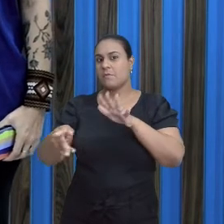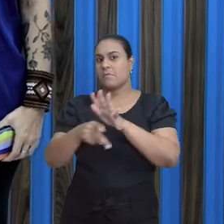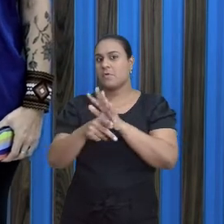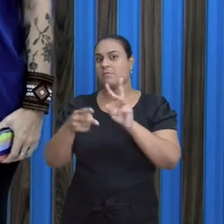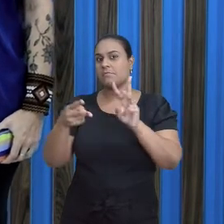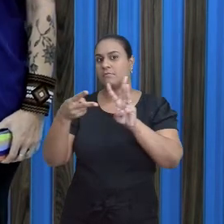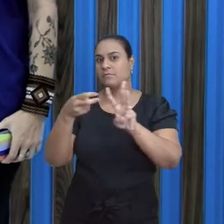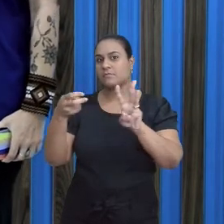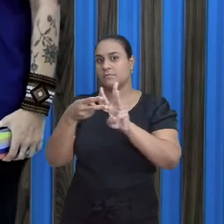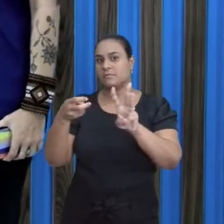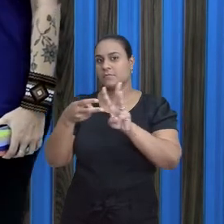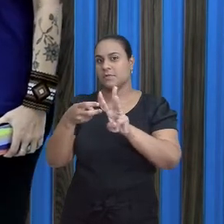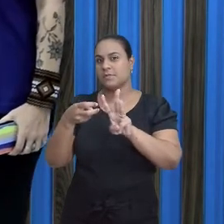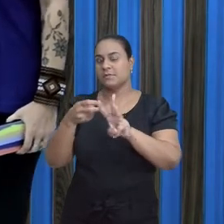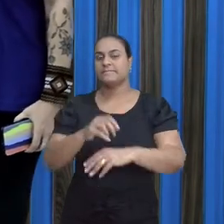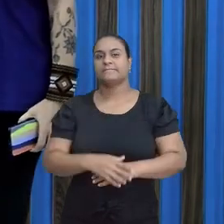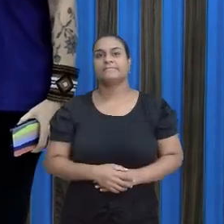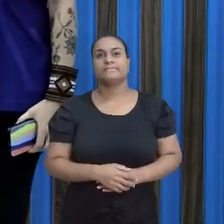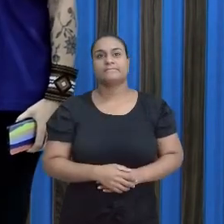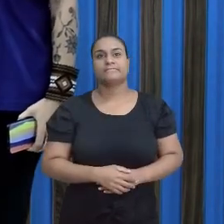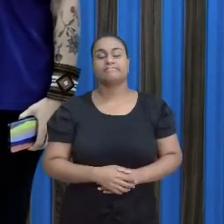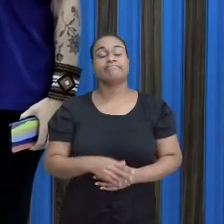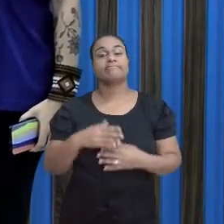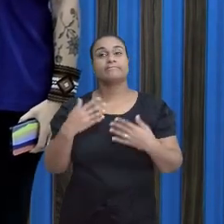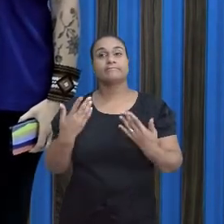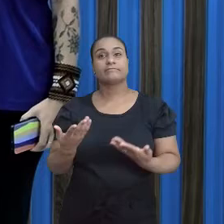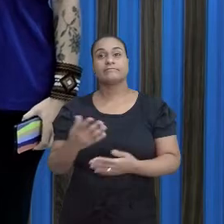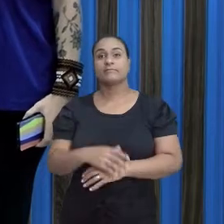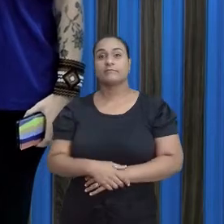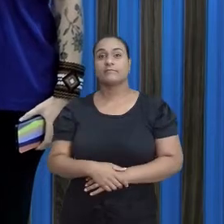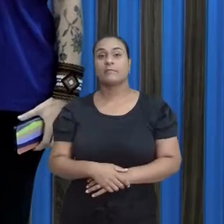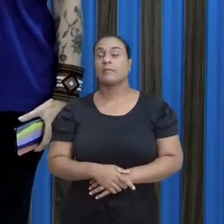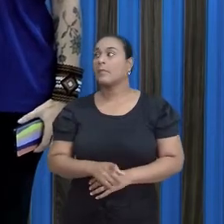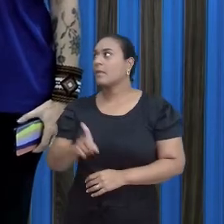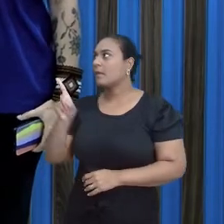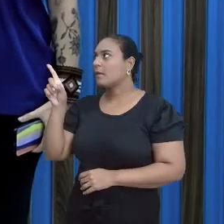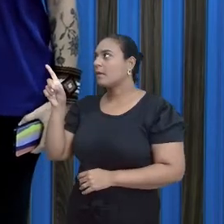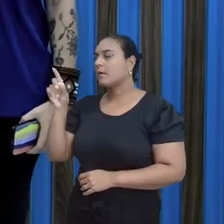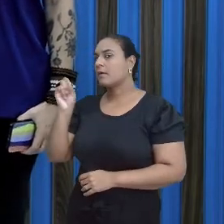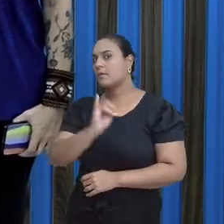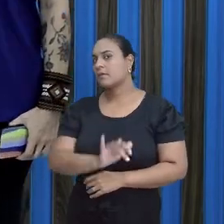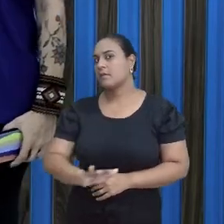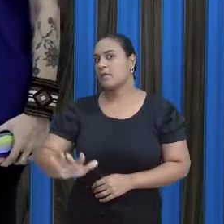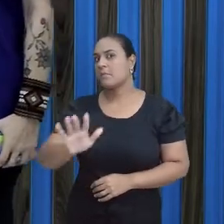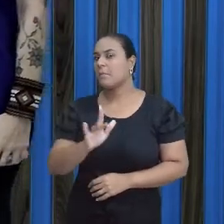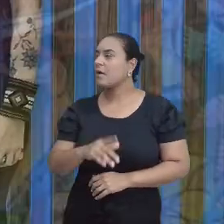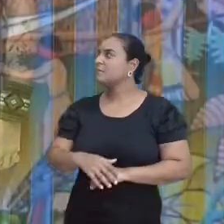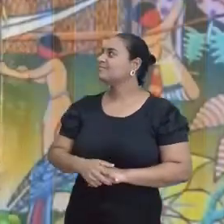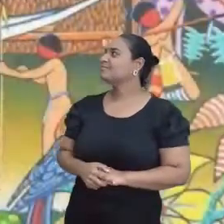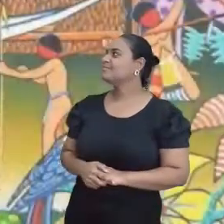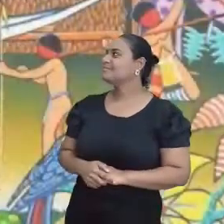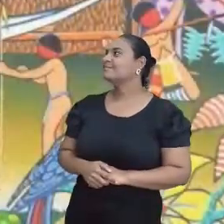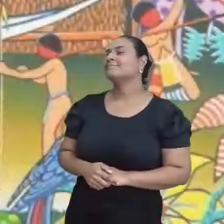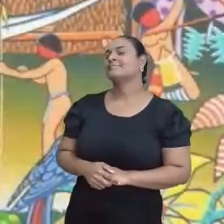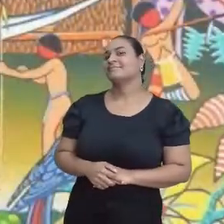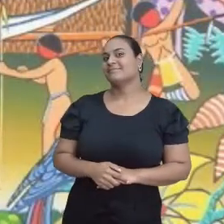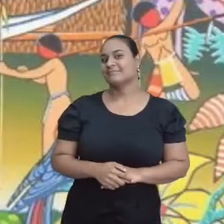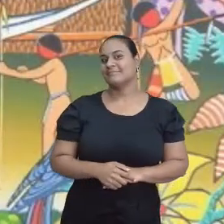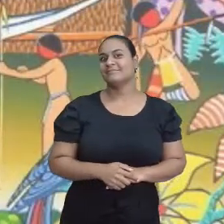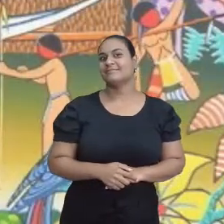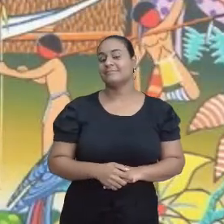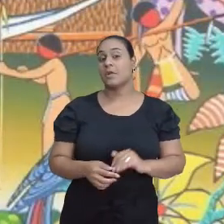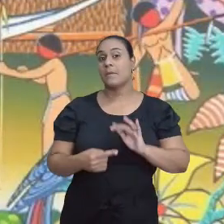e a questão da terra. Então vamos lá. Aqui, né, a gente analisando essa pintura e trazendo